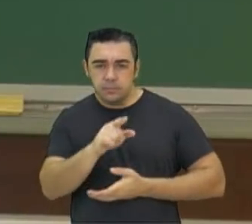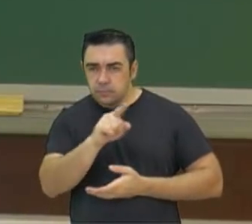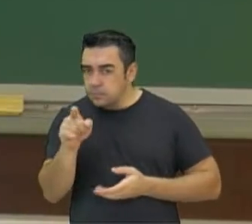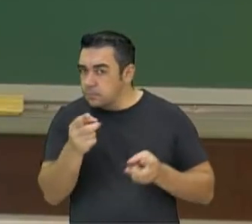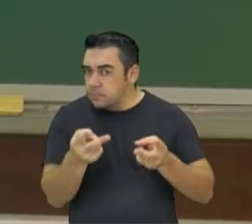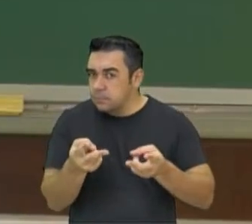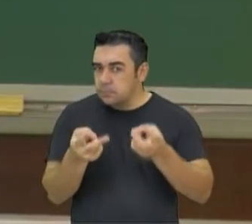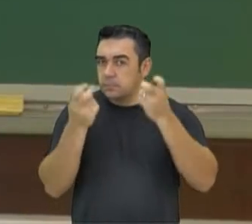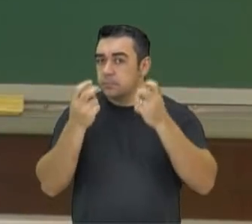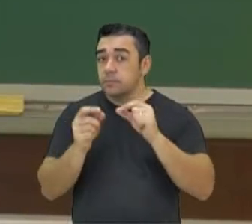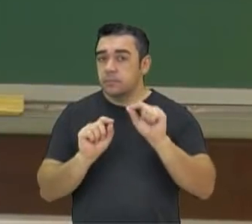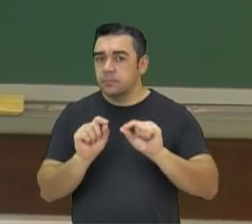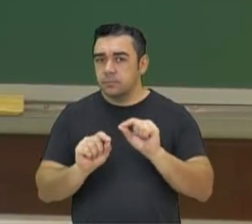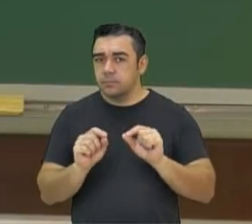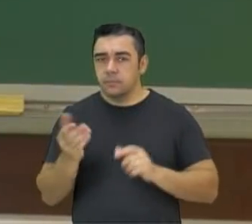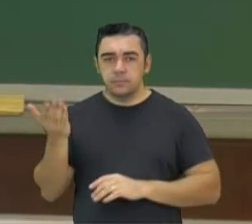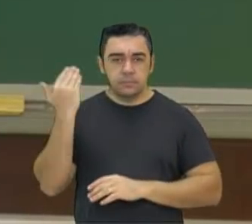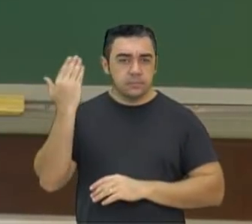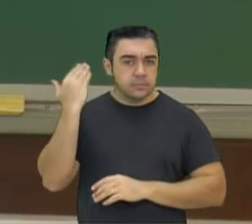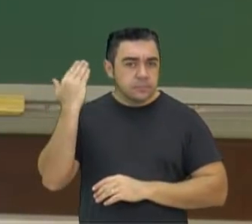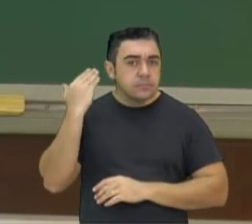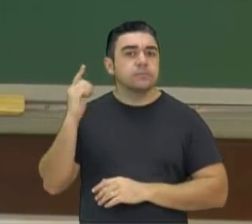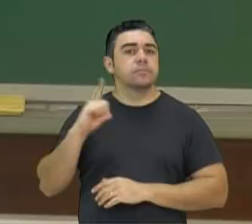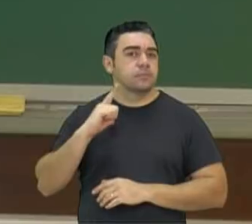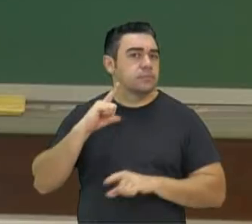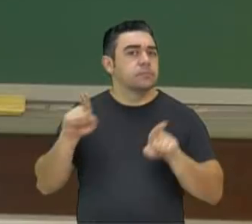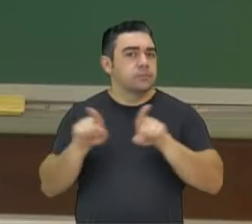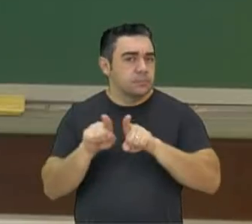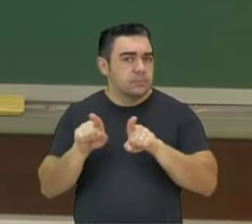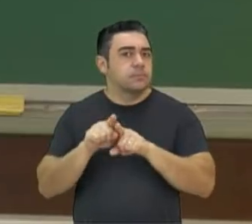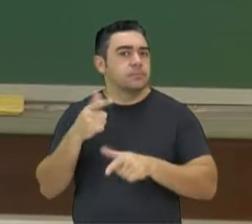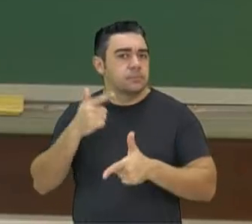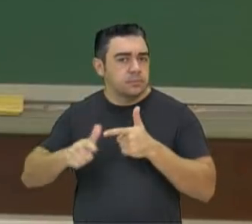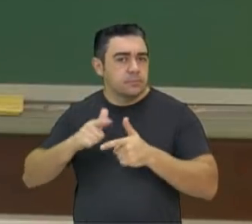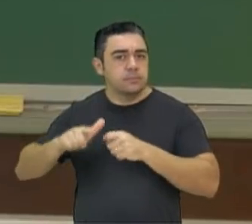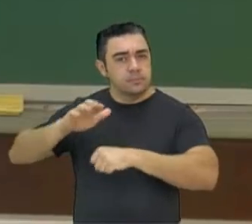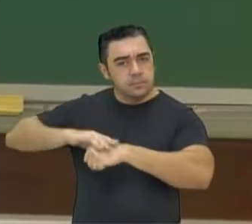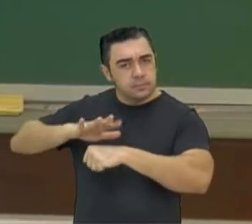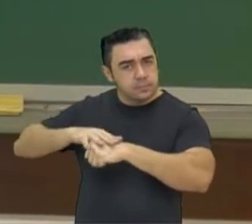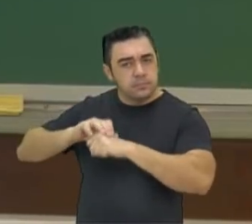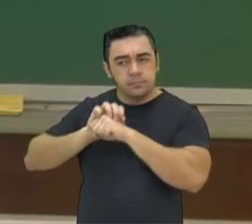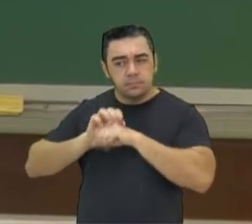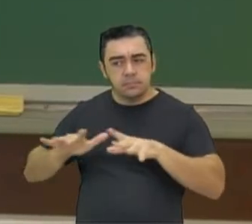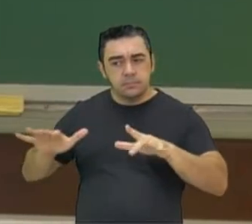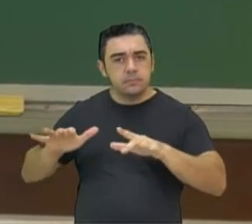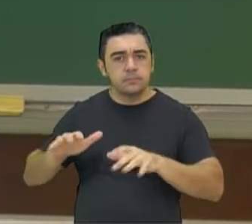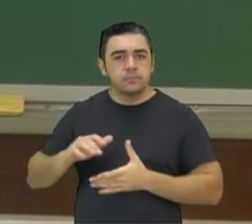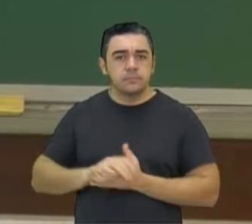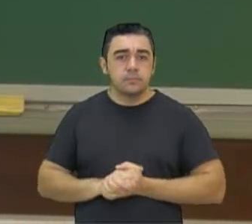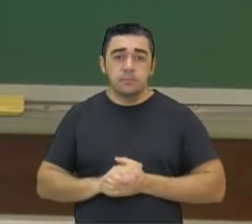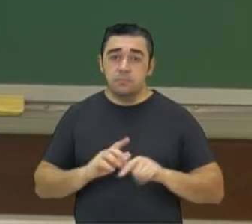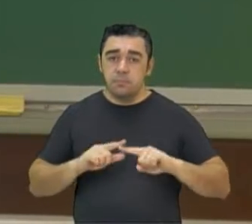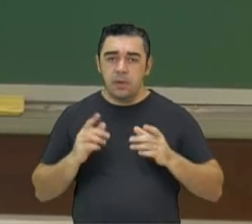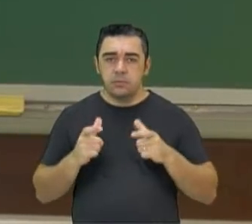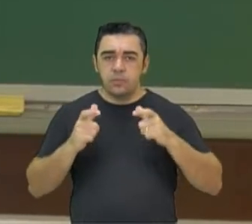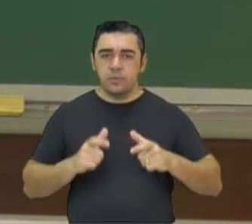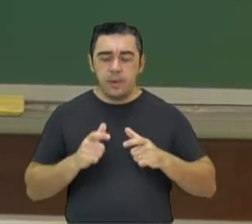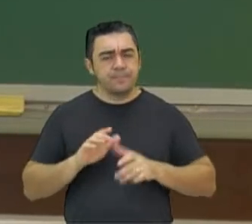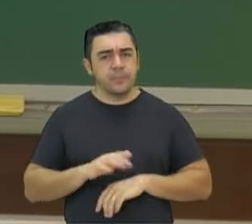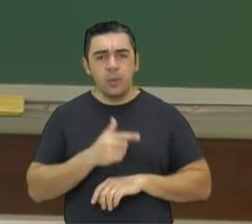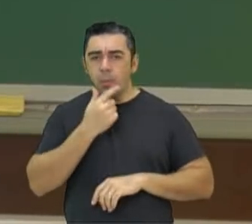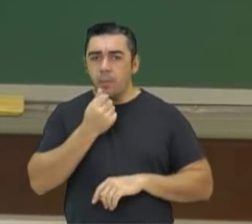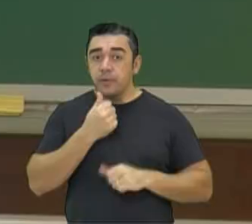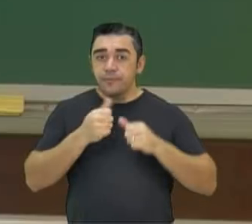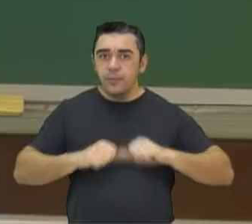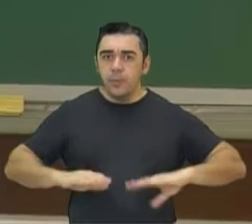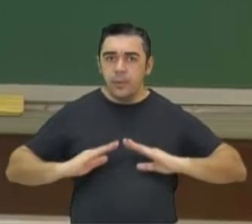podem ver, na época de Newton também ocorreu uma epidemia. Ele aproveitou esse momento de isolamento, esse momento que ele estava em